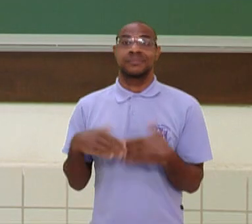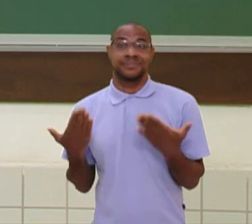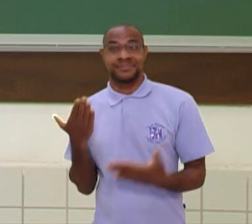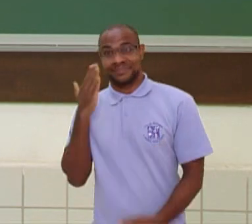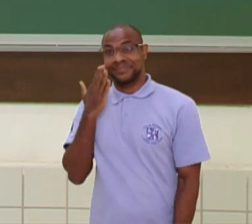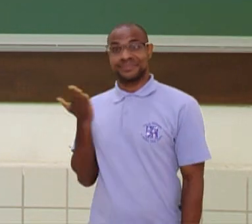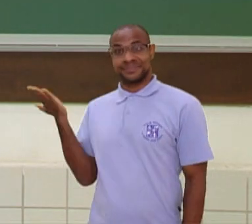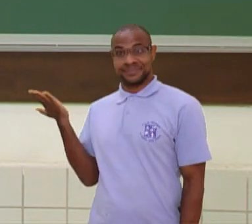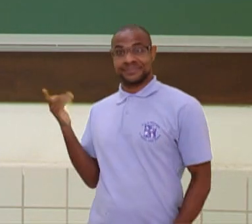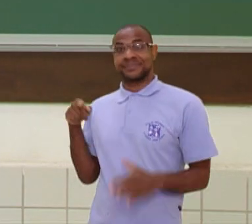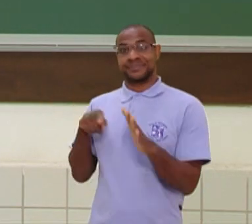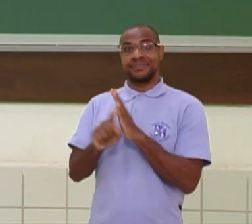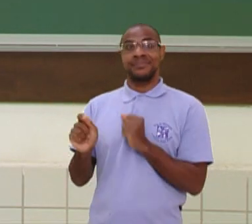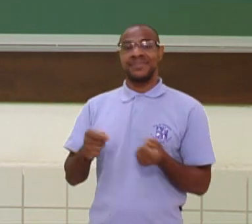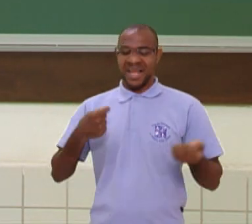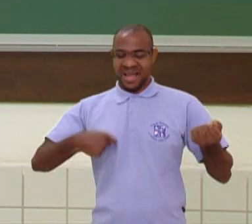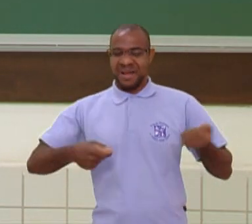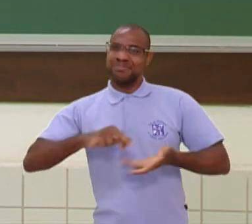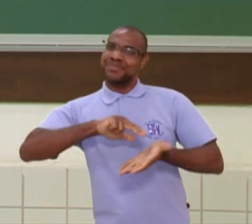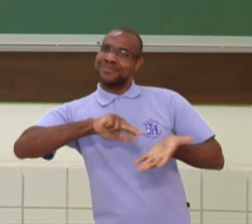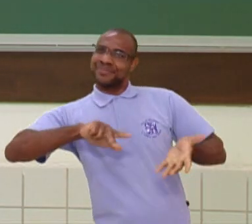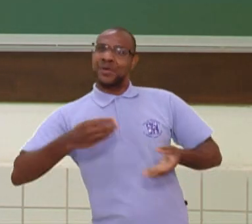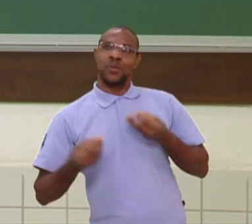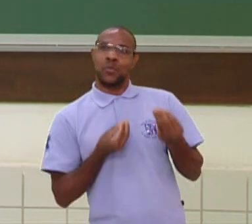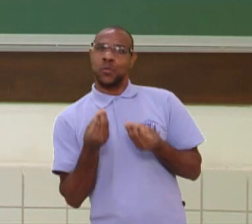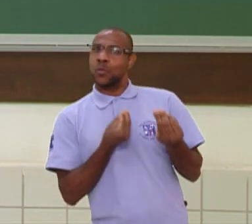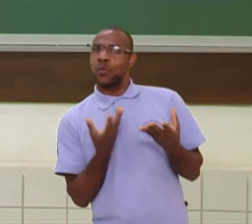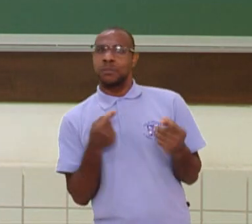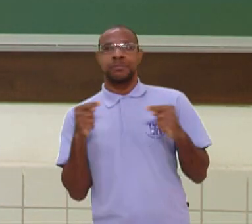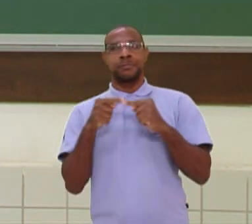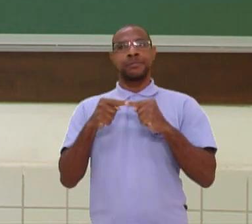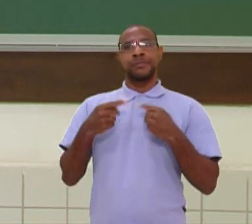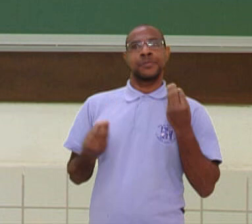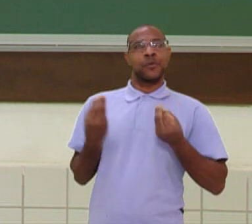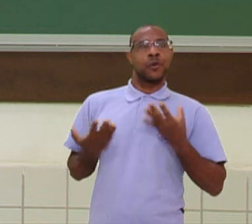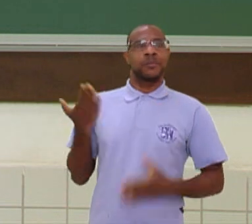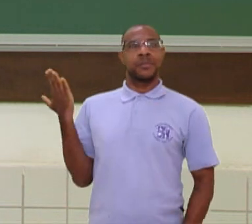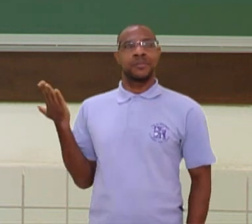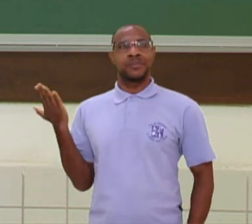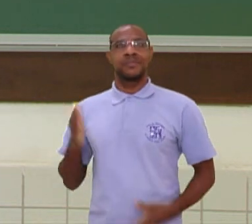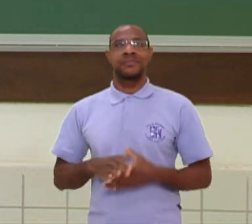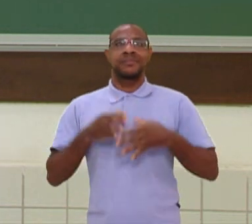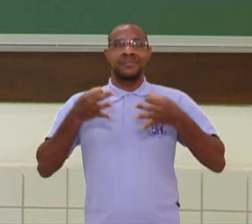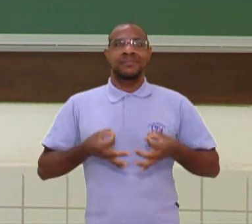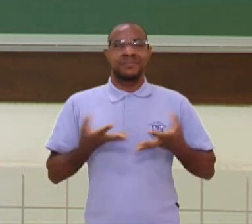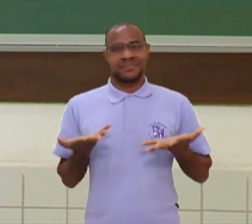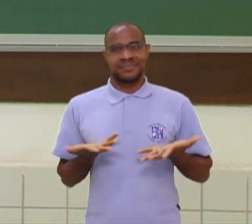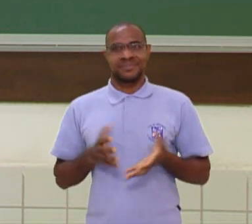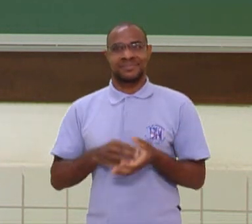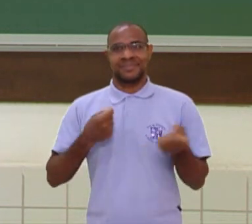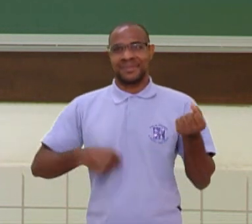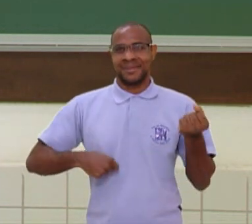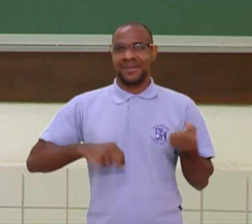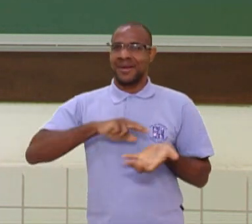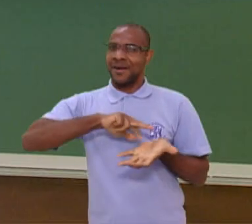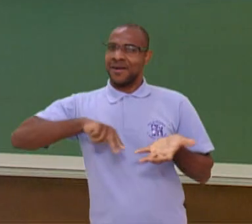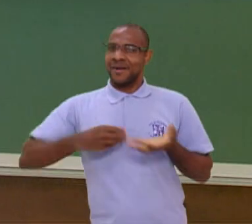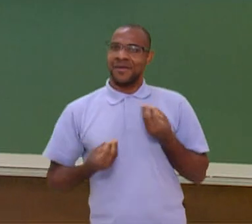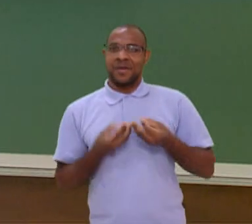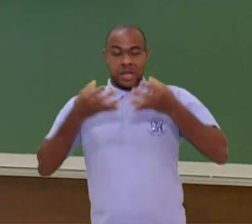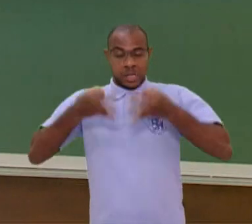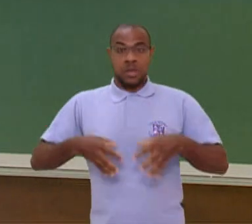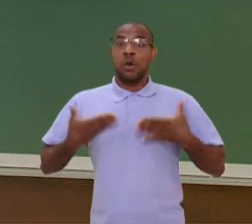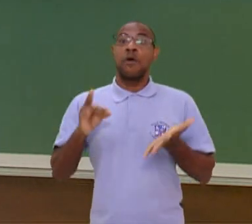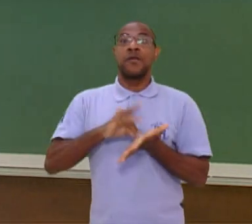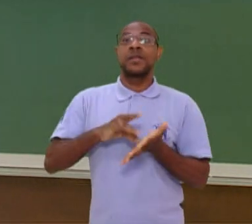Vamos lá então, prezado aluno, para a gente verificar a situação que temos ali. Então olha o que ele diz ali, ó. Considere um instrumento musical de cordas, qual das afirmativas